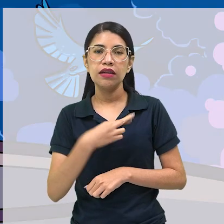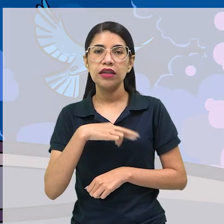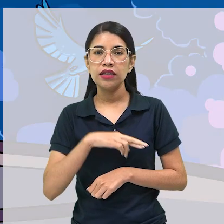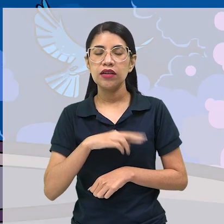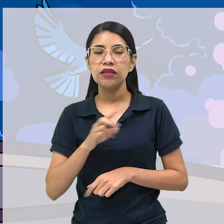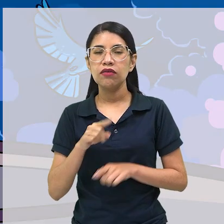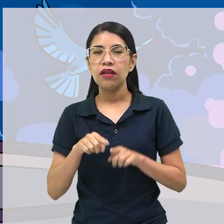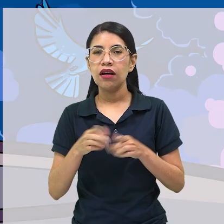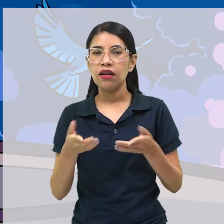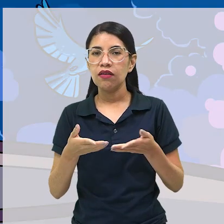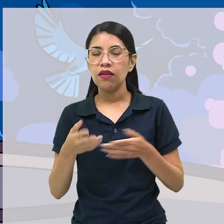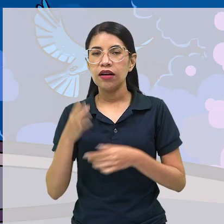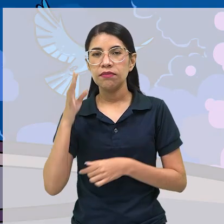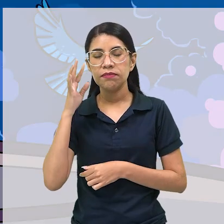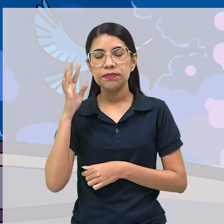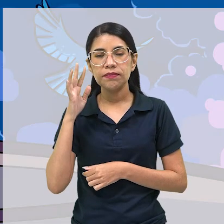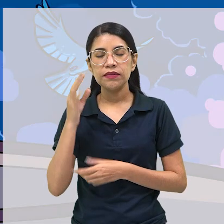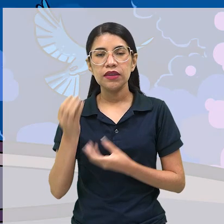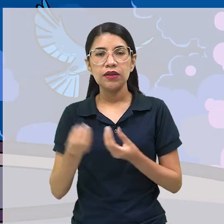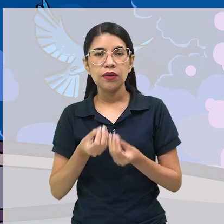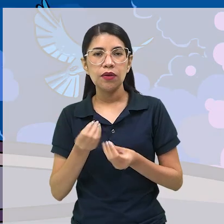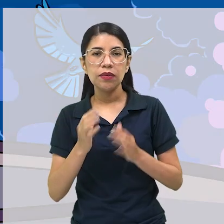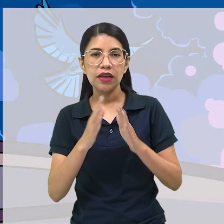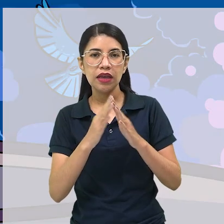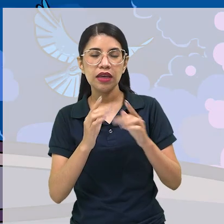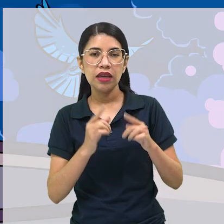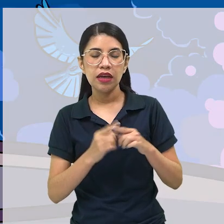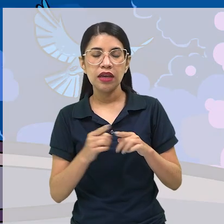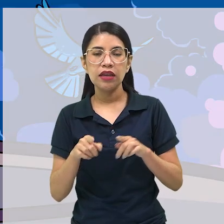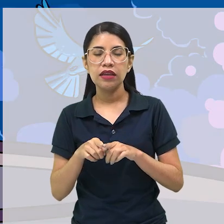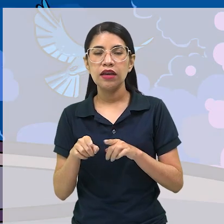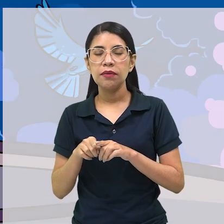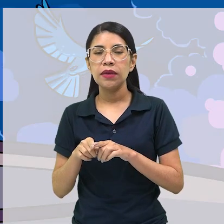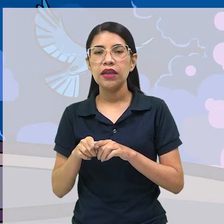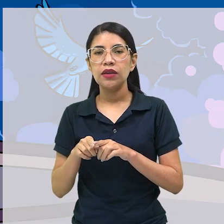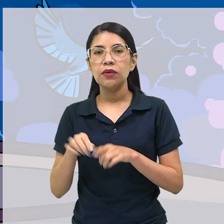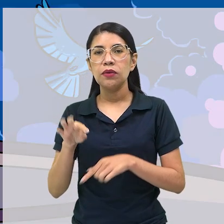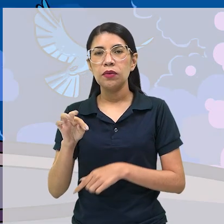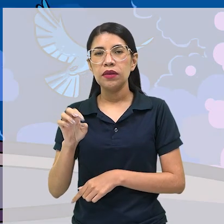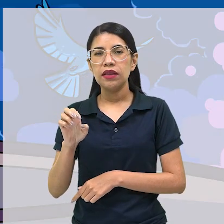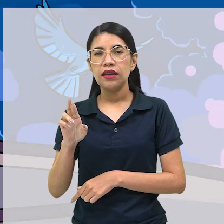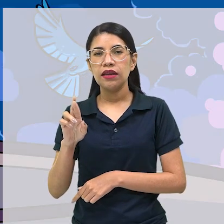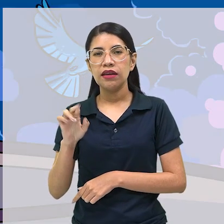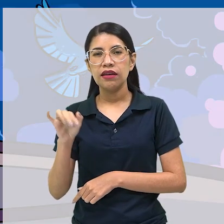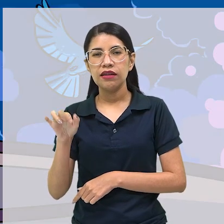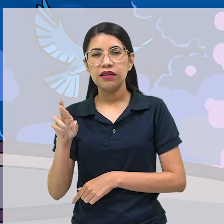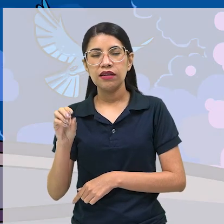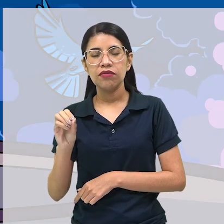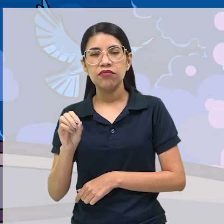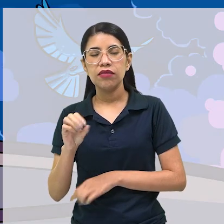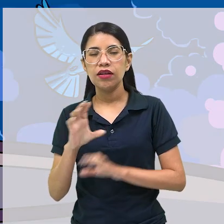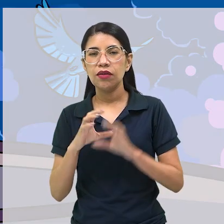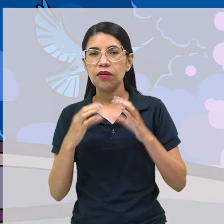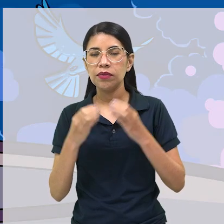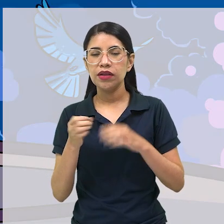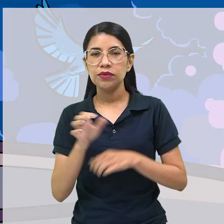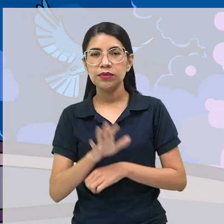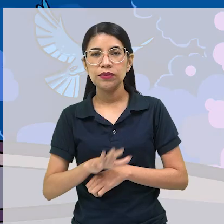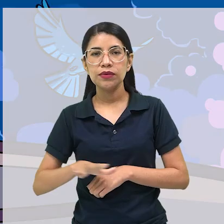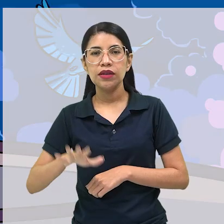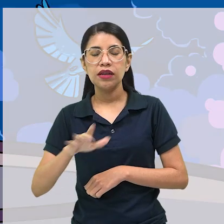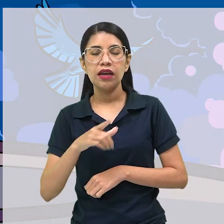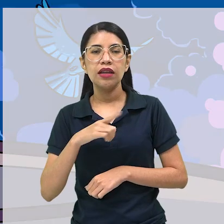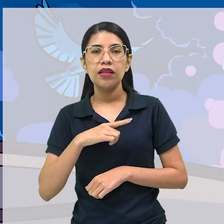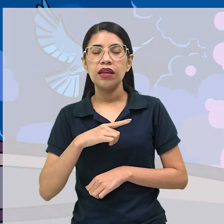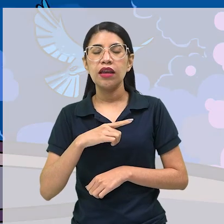Para pensar que as igrejas, os terreiros, as comunidades religiosas em geral têm seu perfil no